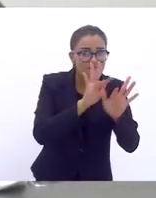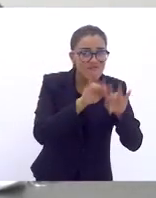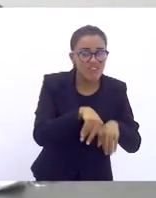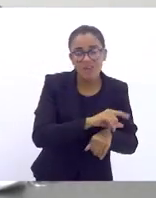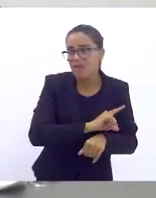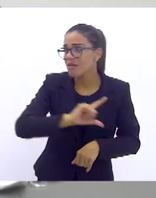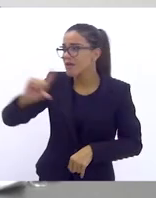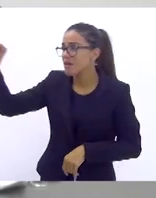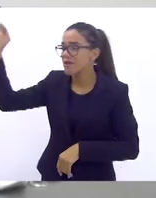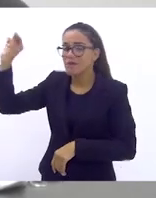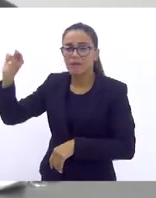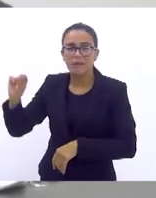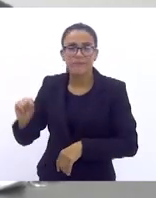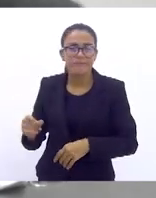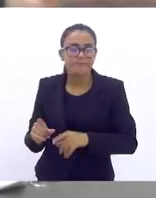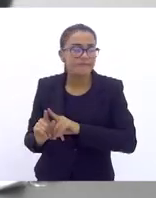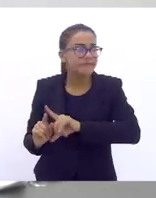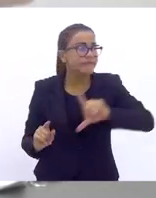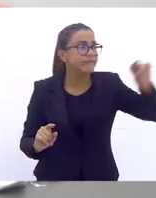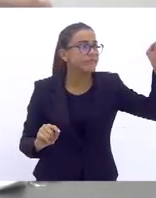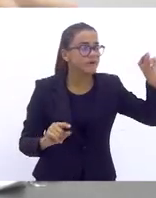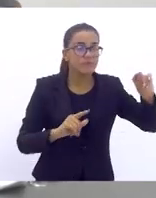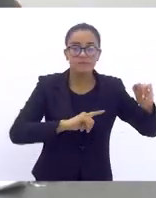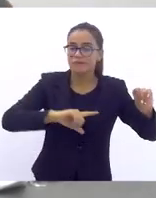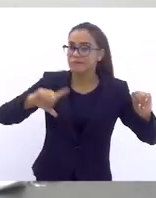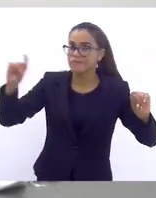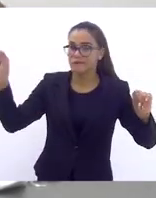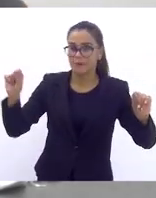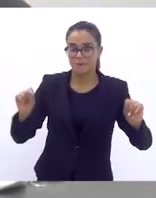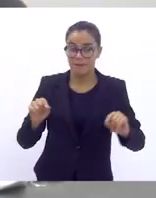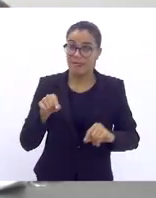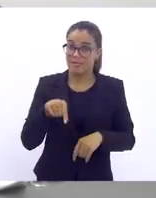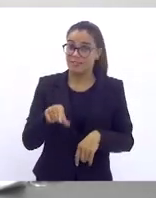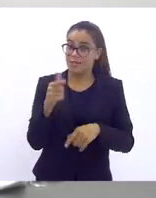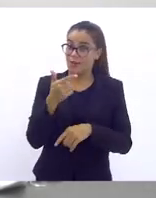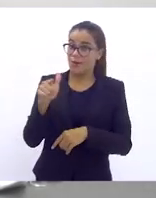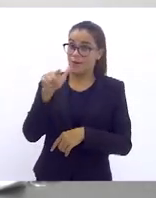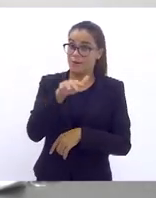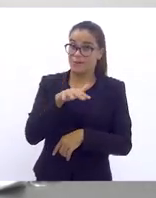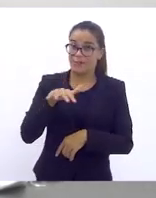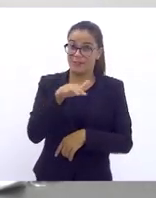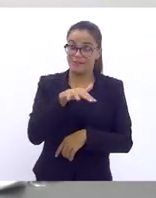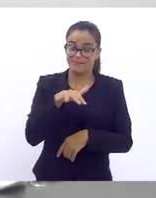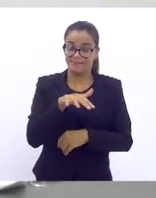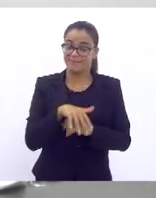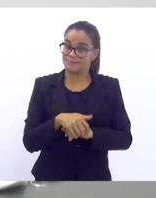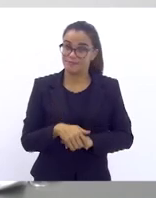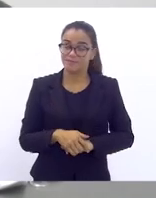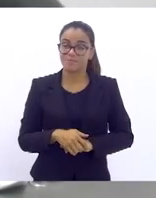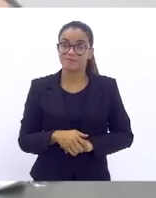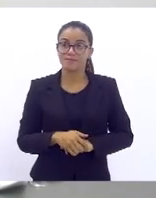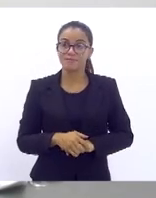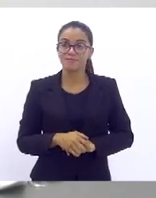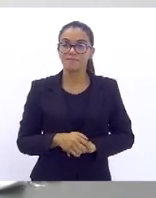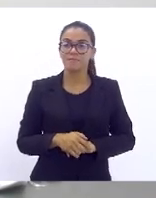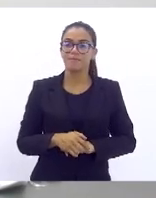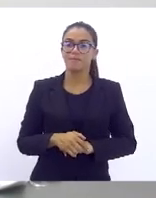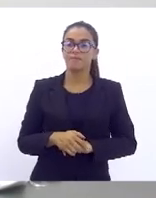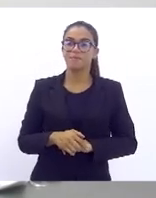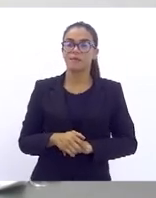O Legado junto né Então essa outra questão que eu queria assinalar a